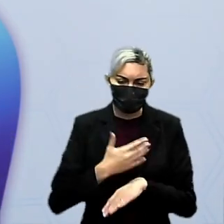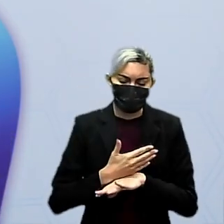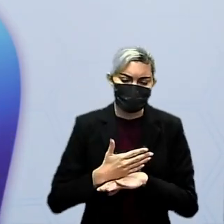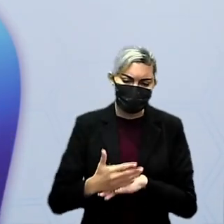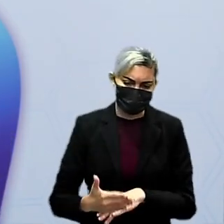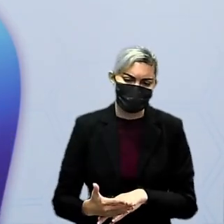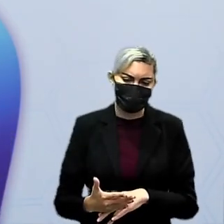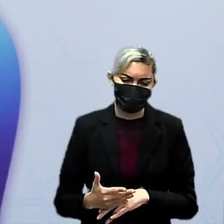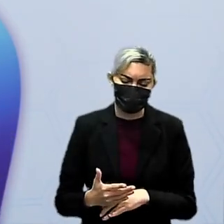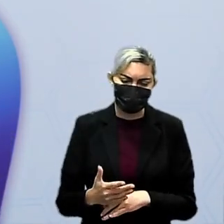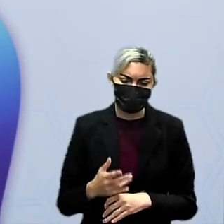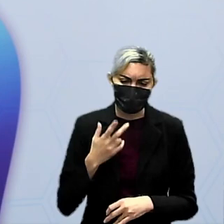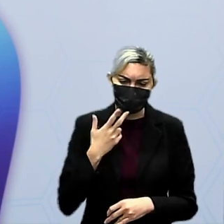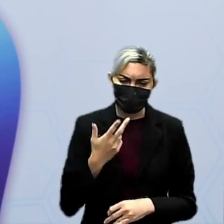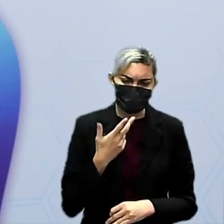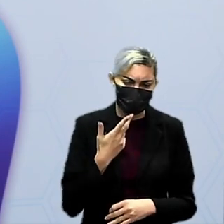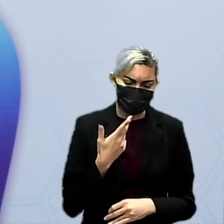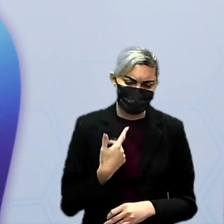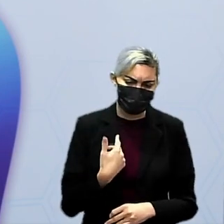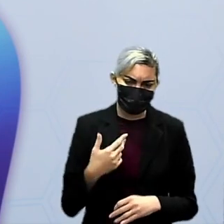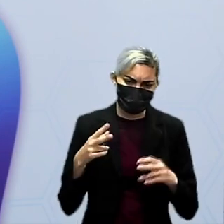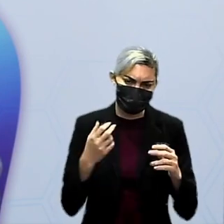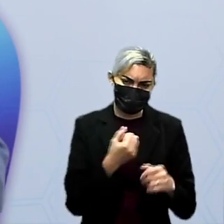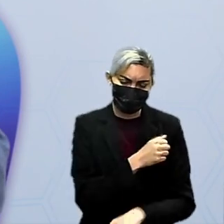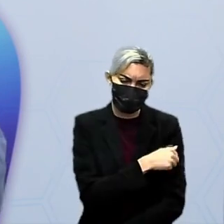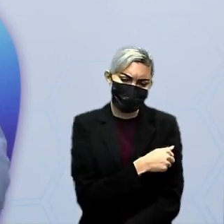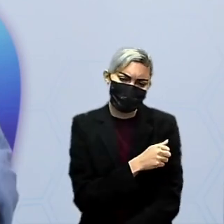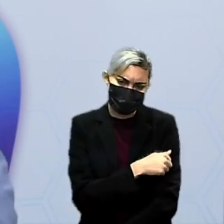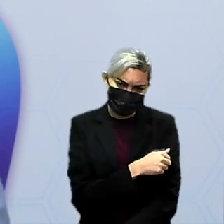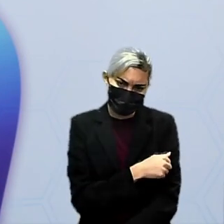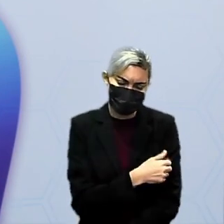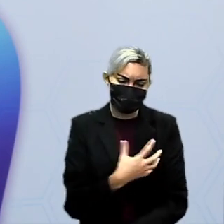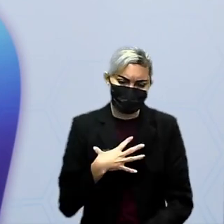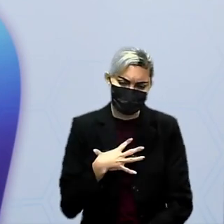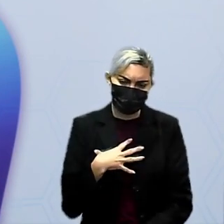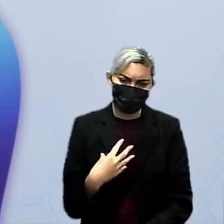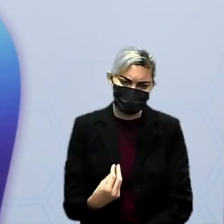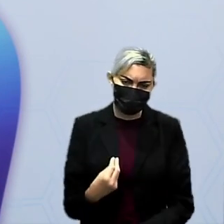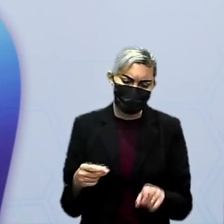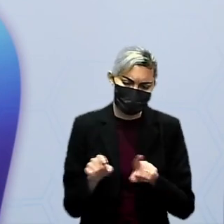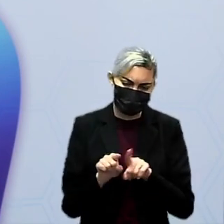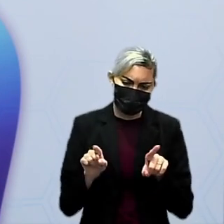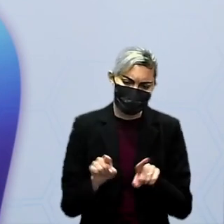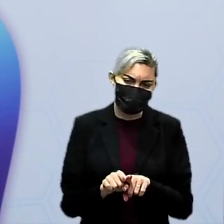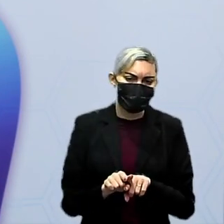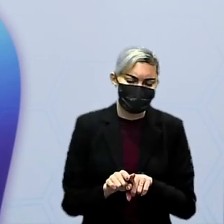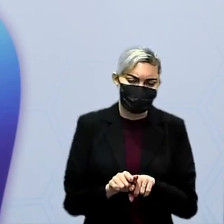muito falar com os meus alunos, né, falar com os meus filhos também,